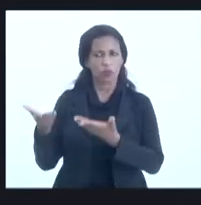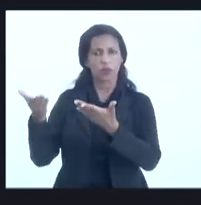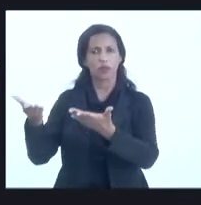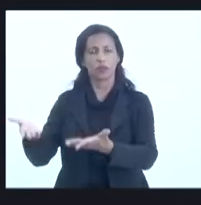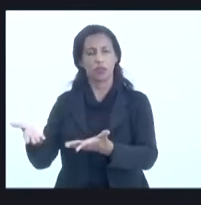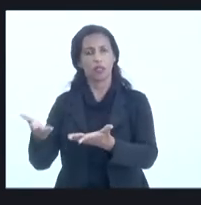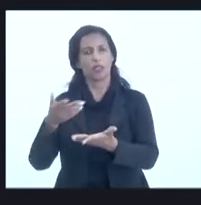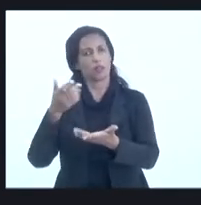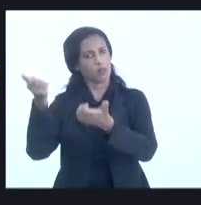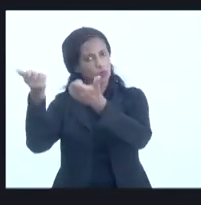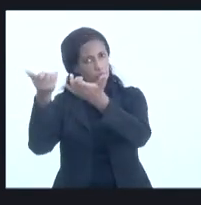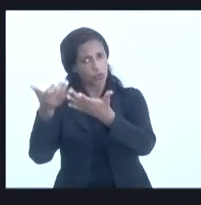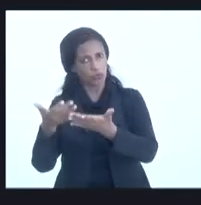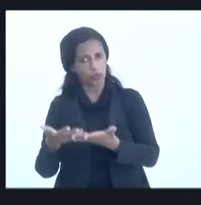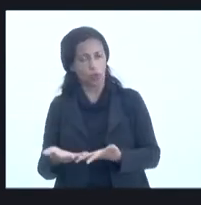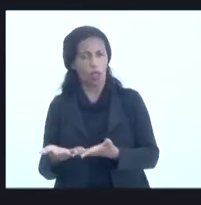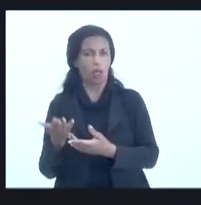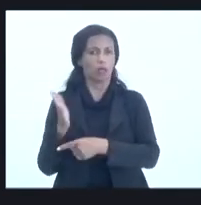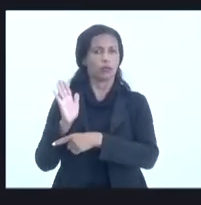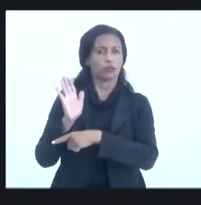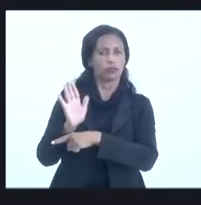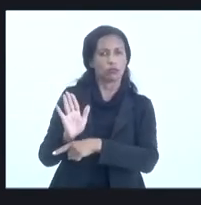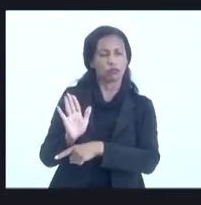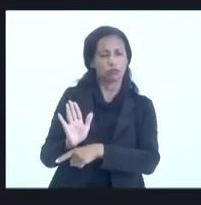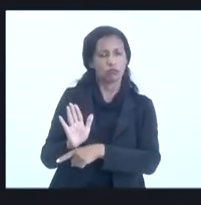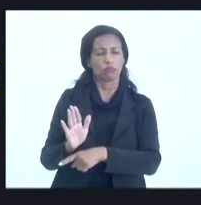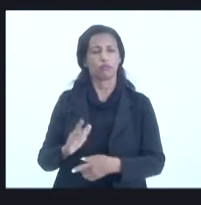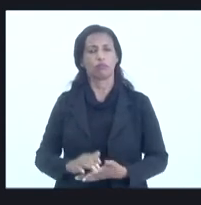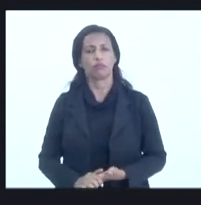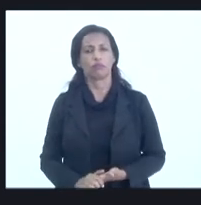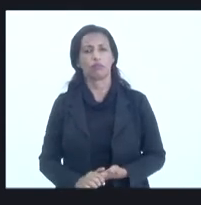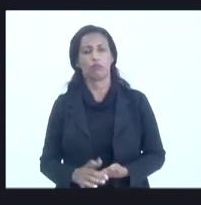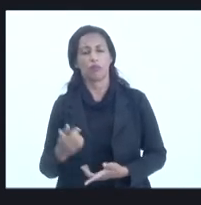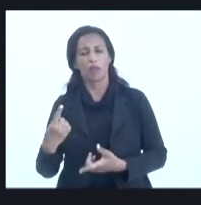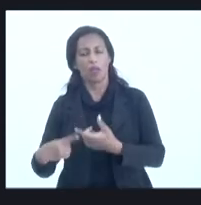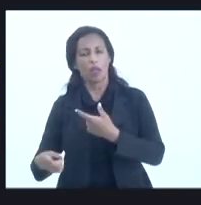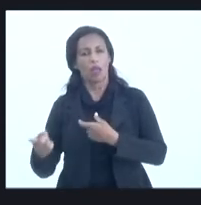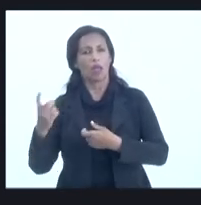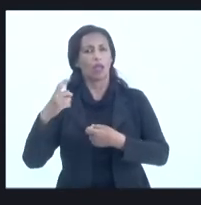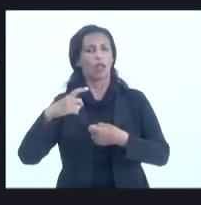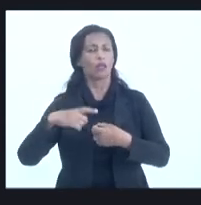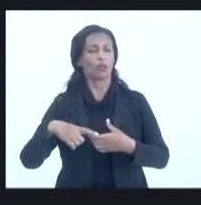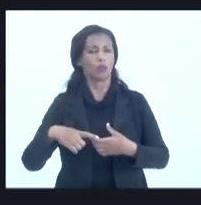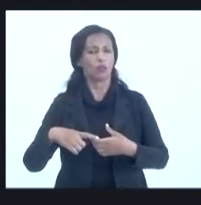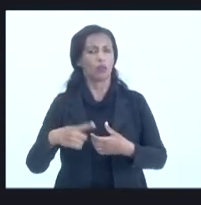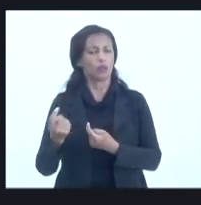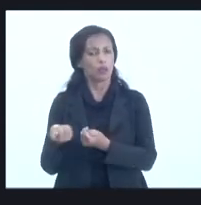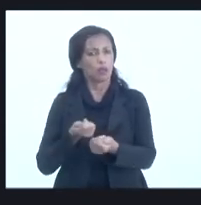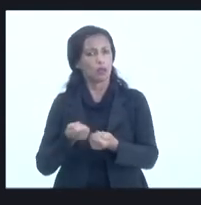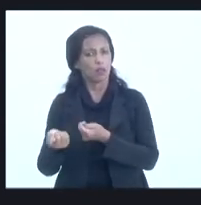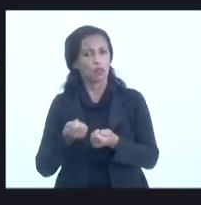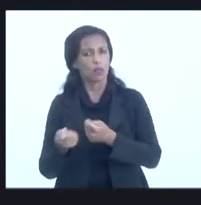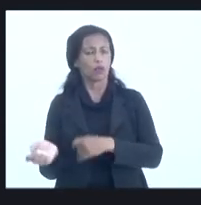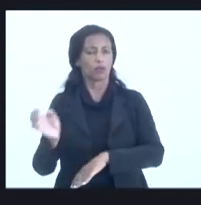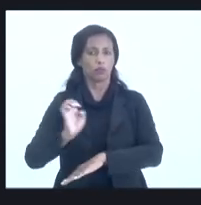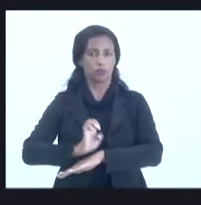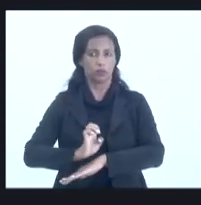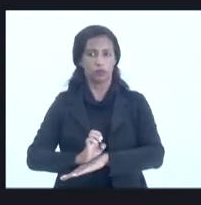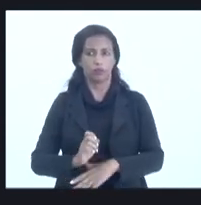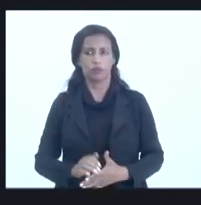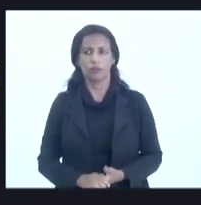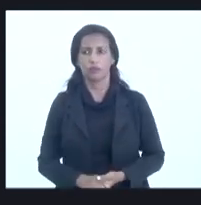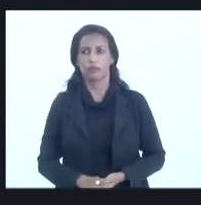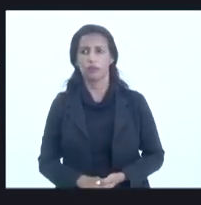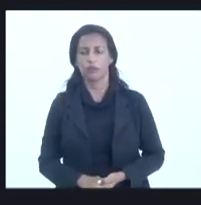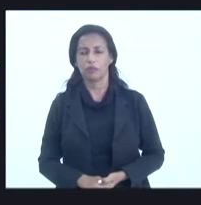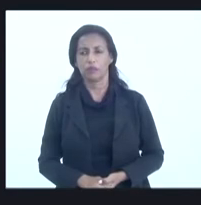Excelência disse, auxiliar, né, a retomada da economia do nosso estado, não